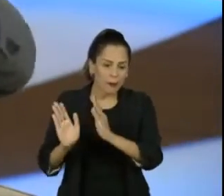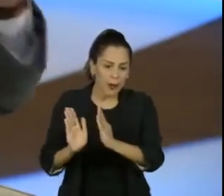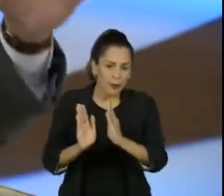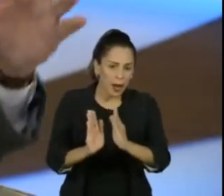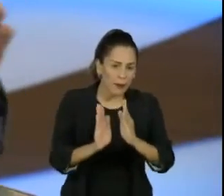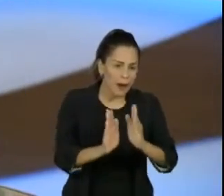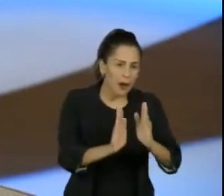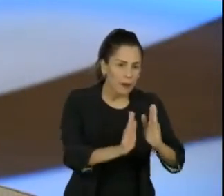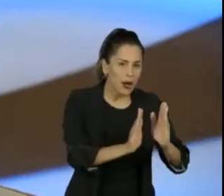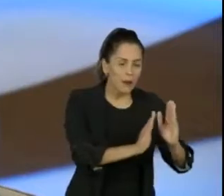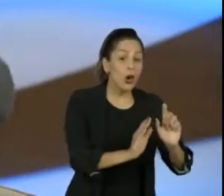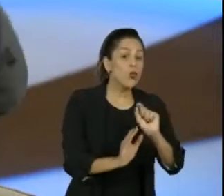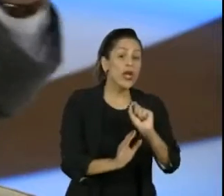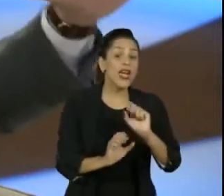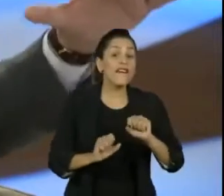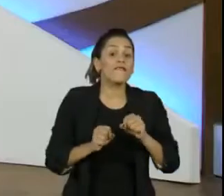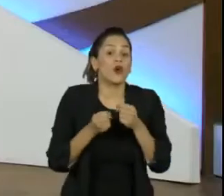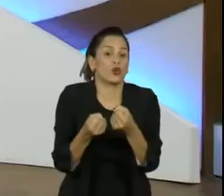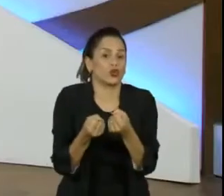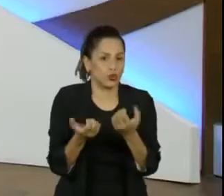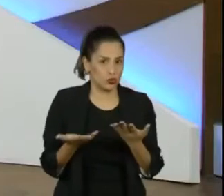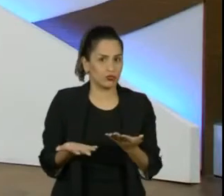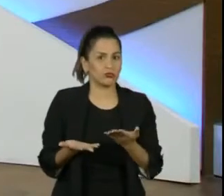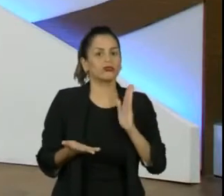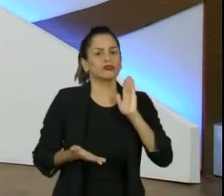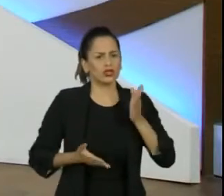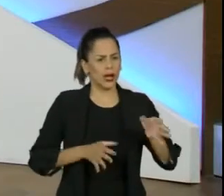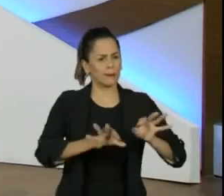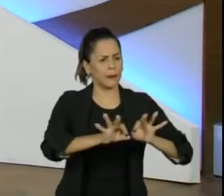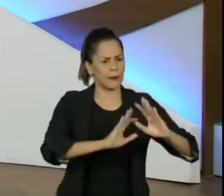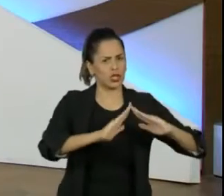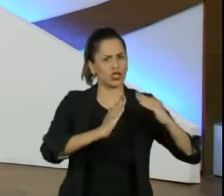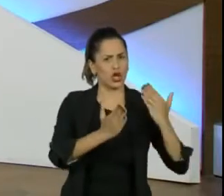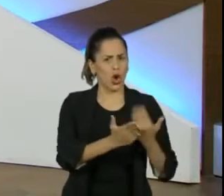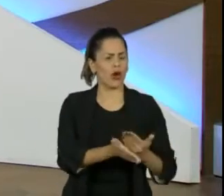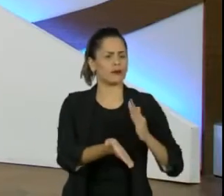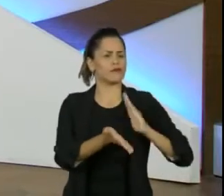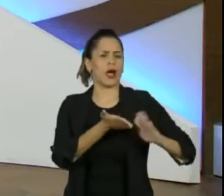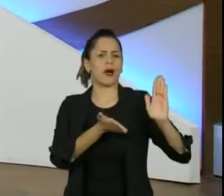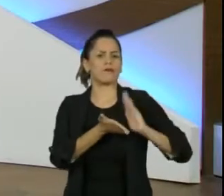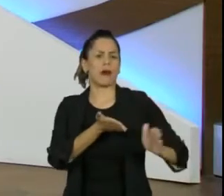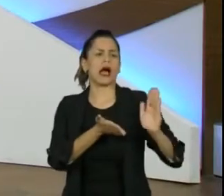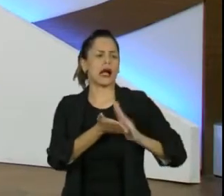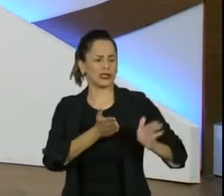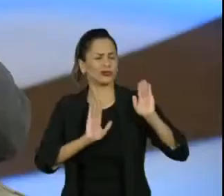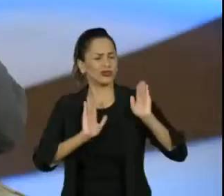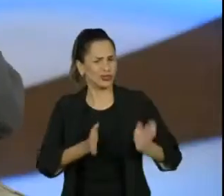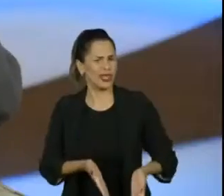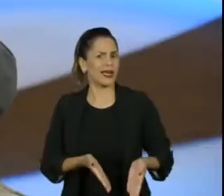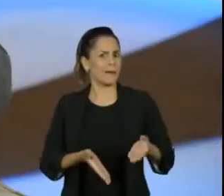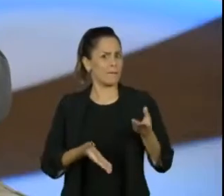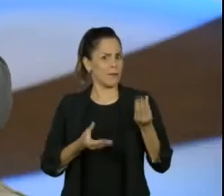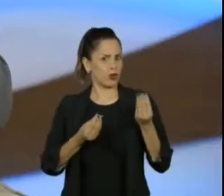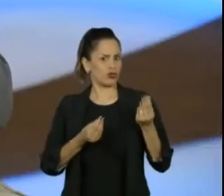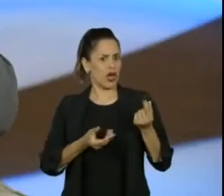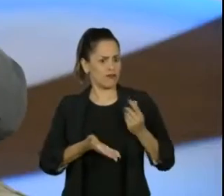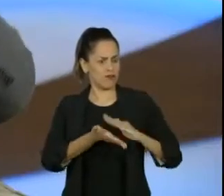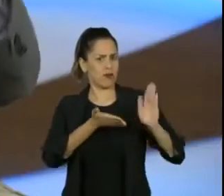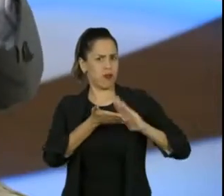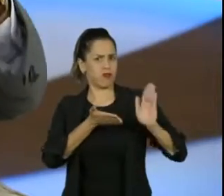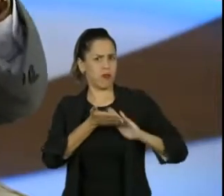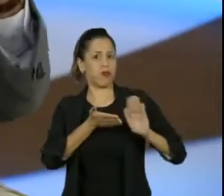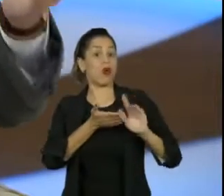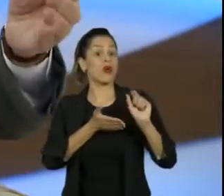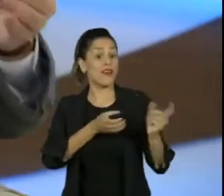Já preparamos as escolas, já gastamos o que tínhamos que gastar, tá certo? Foi muito dinheiro para a volta às aulas.